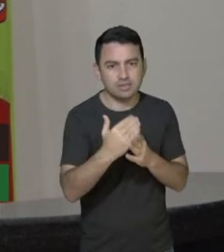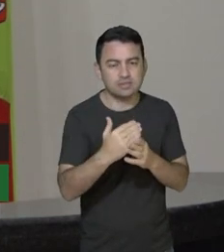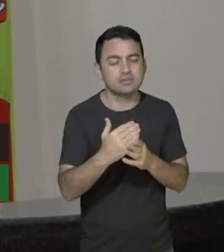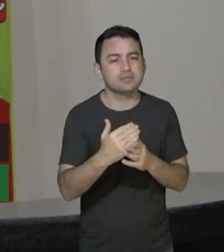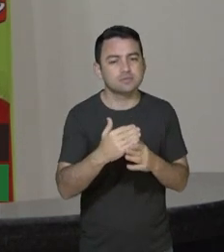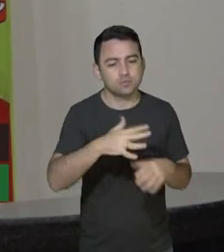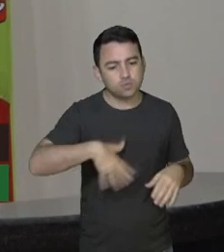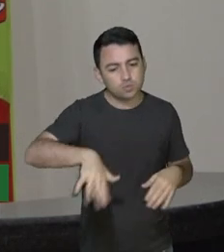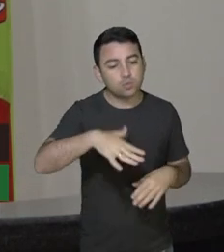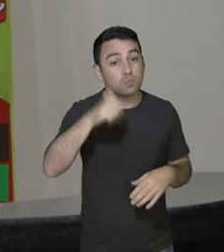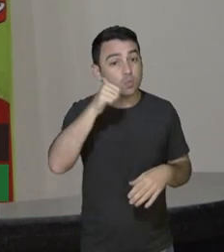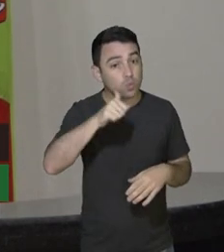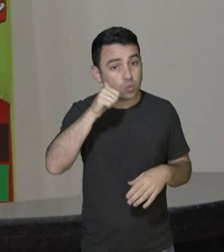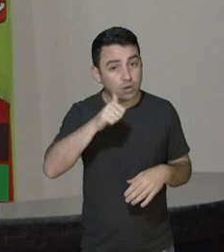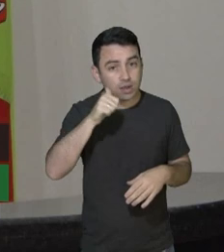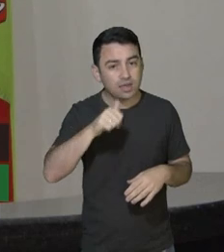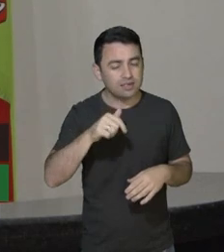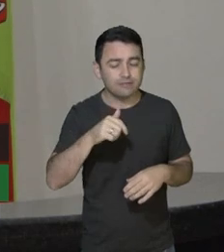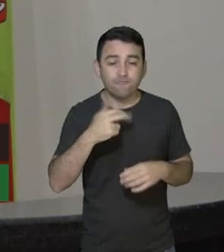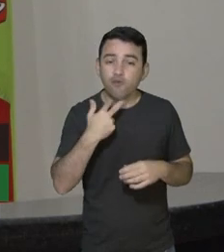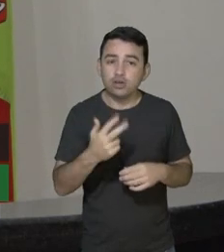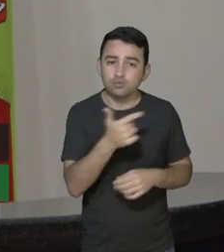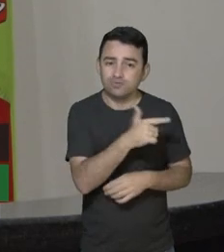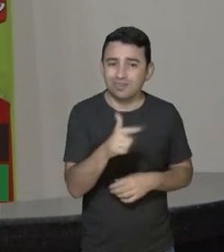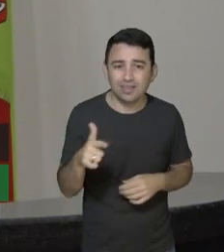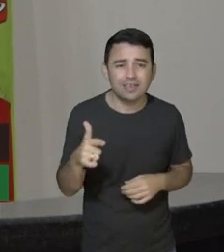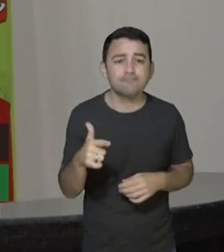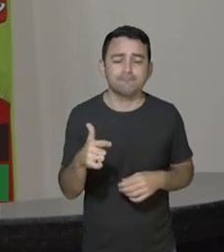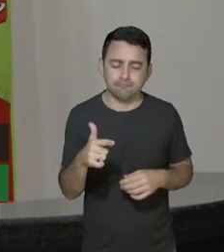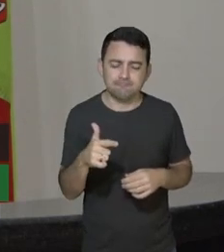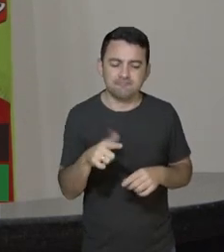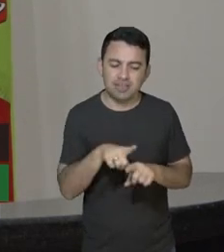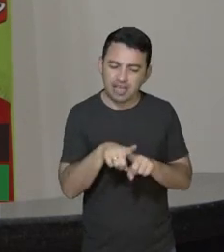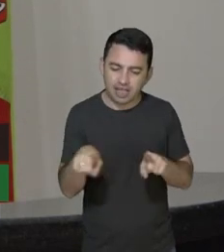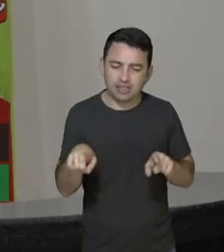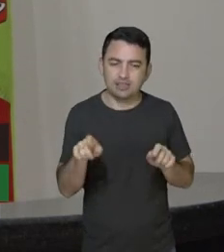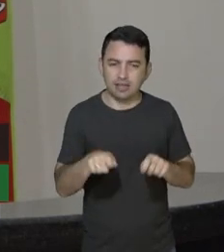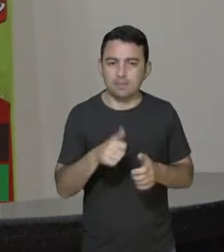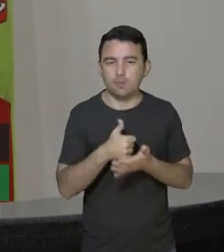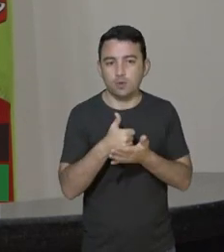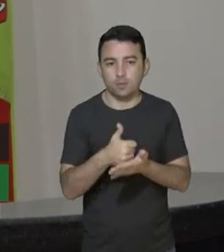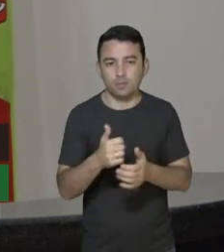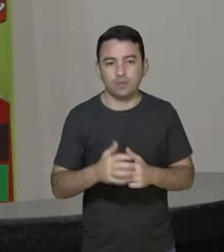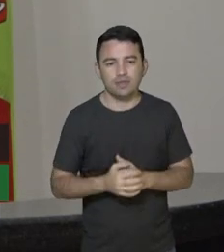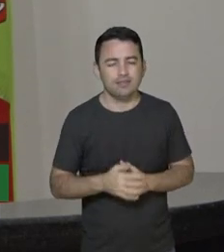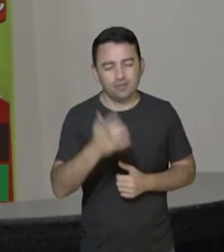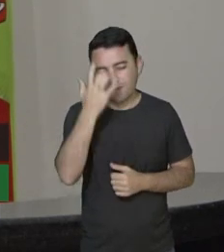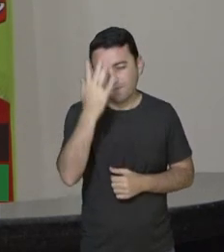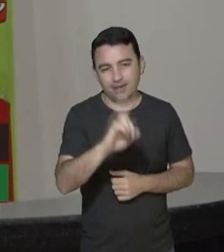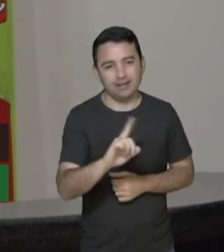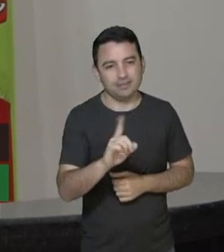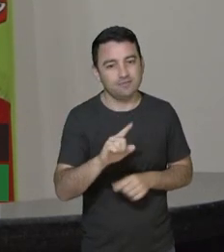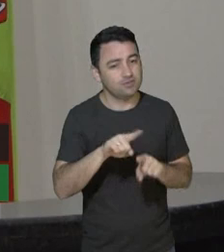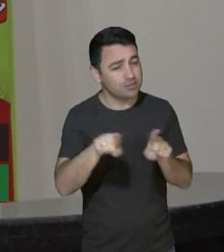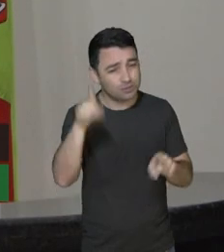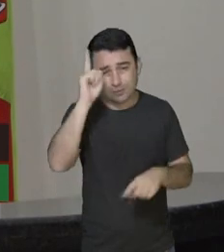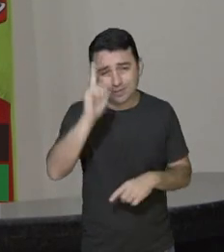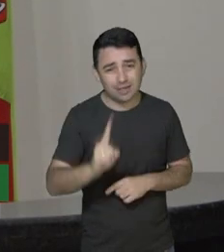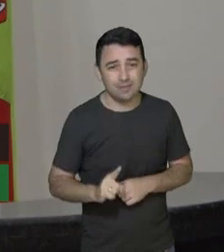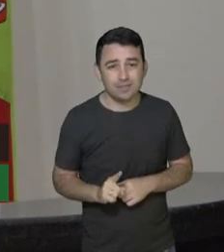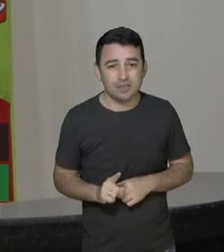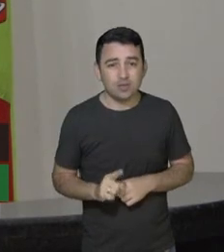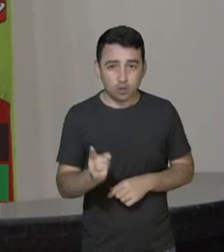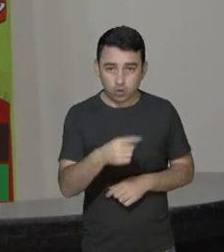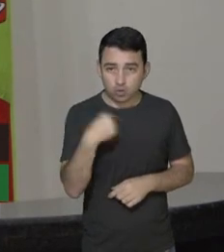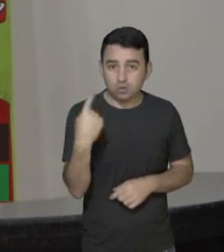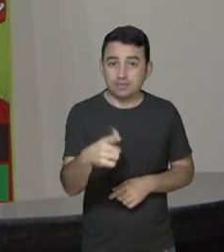que não têm voz, terem voz. E não é fácil, gente, vocês não têm noção, caros colegas. Nós